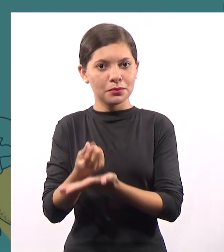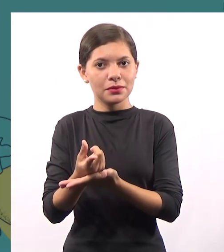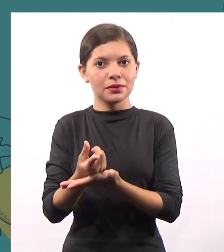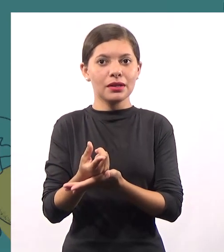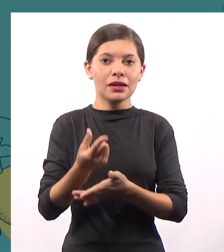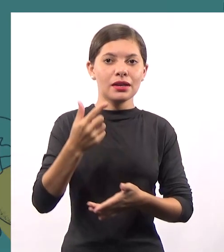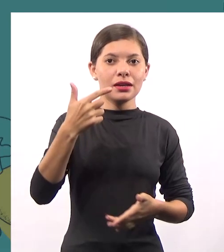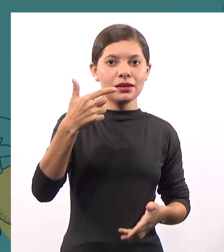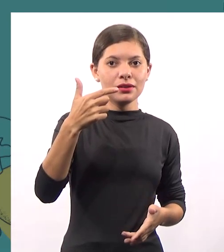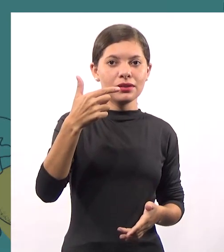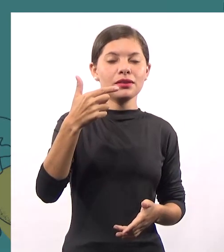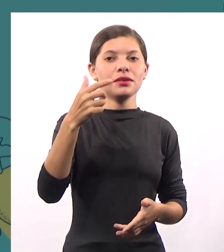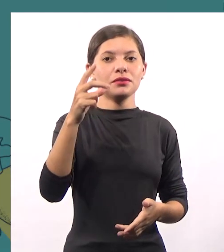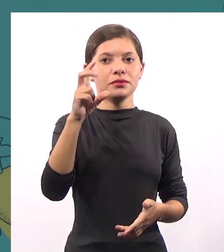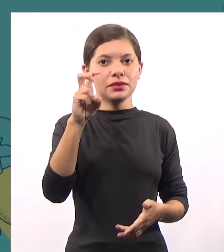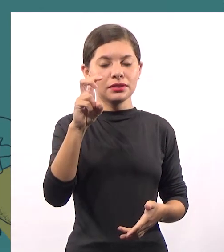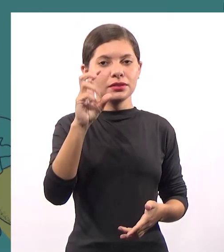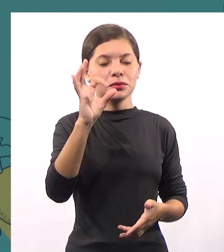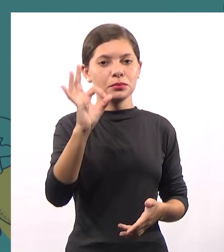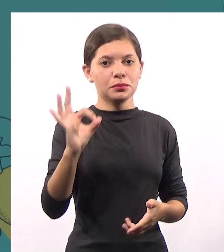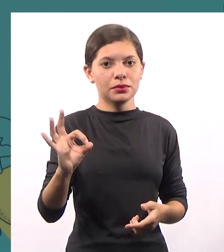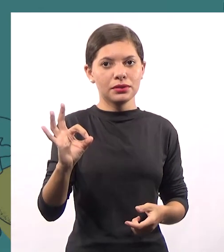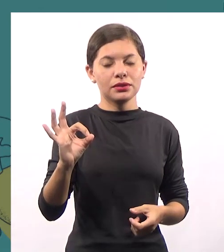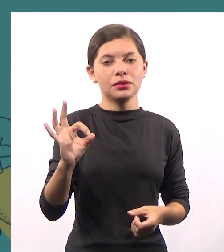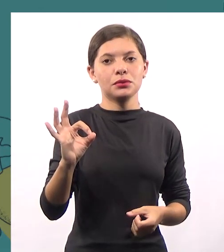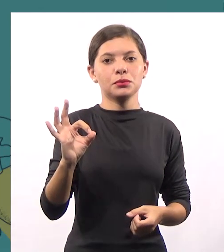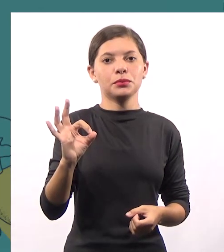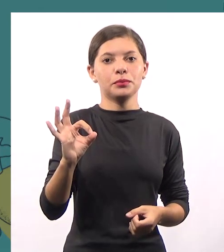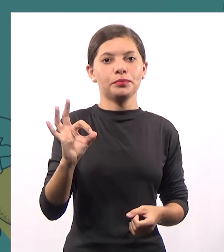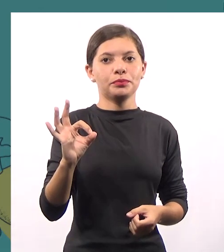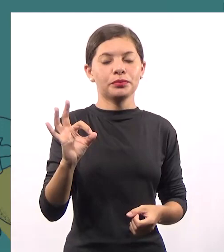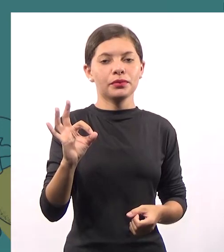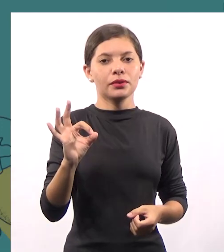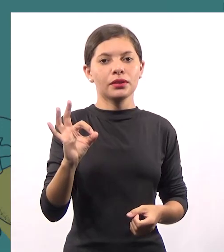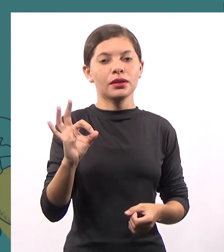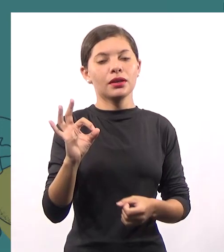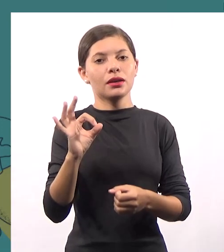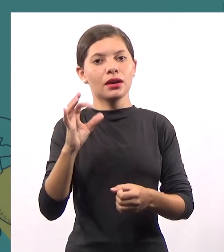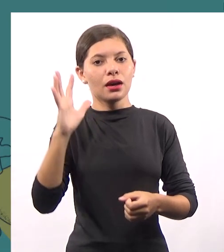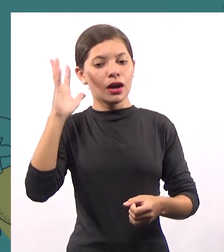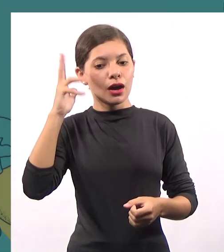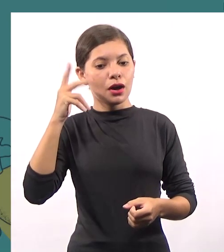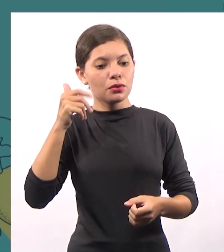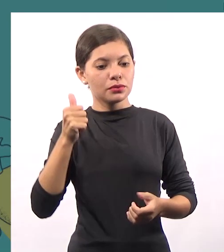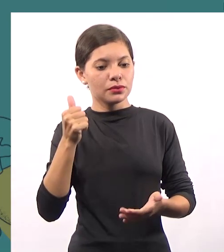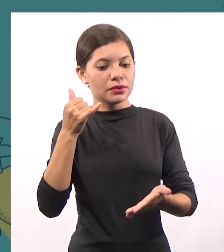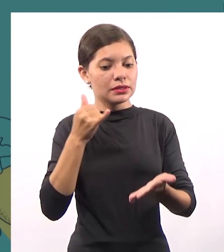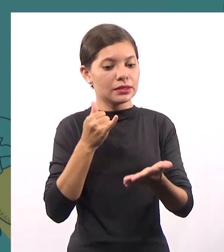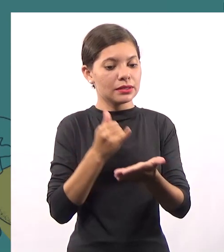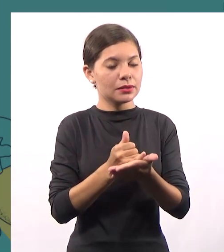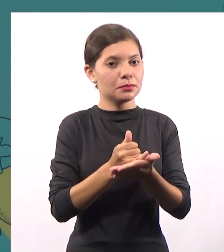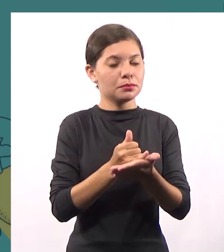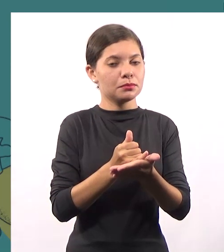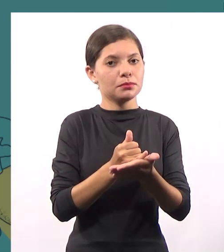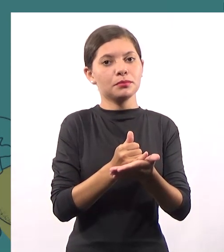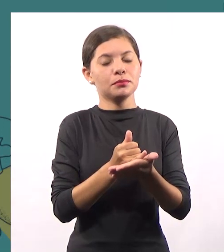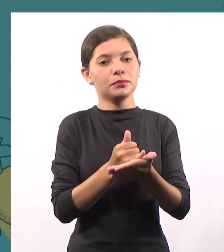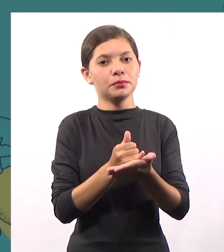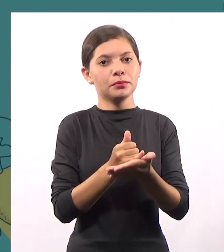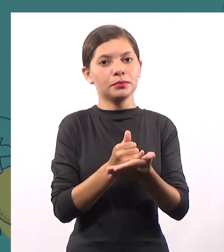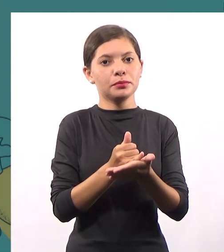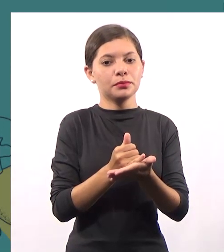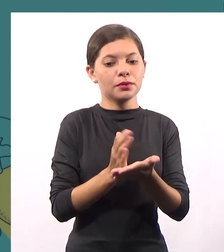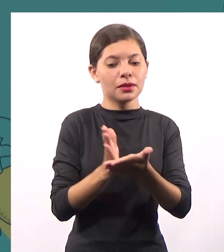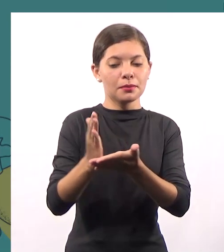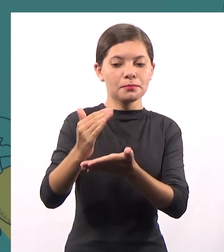temos uma cota de 25%. Essa cota é referente aos impostos arrecadados não presentes no